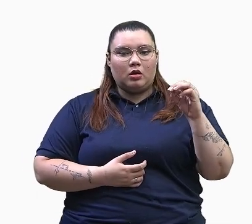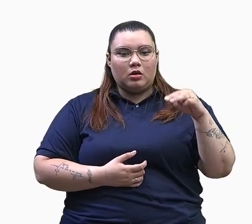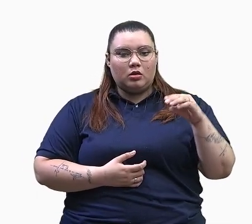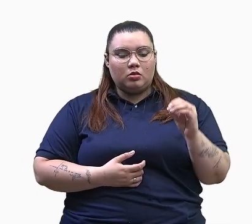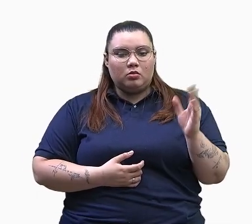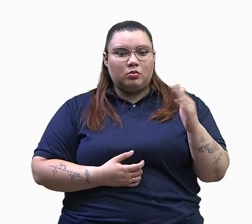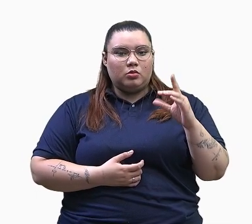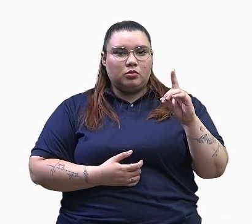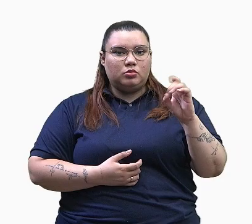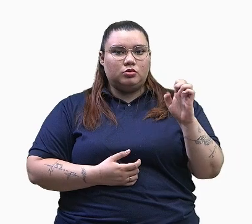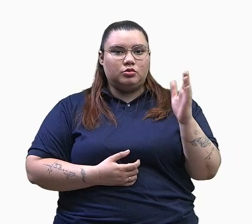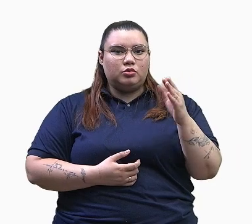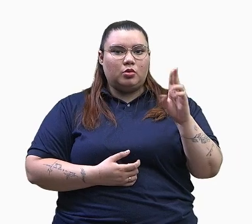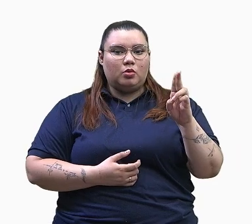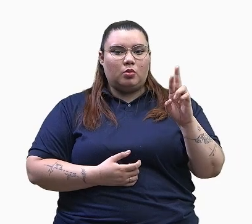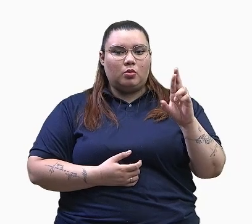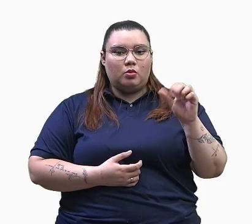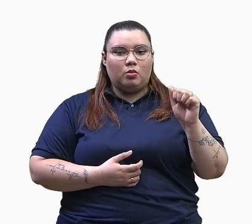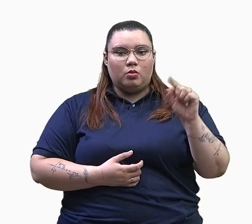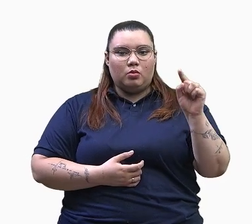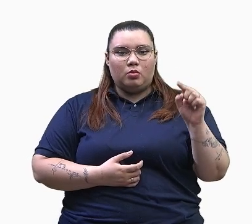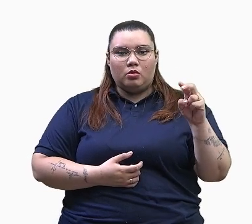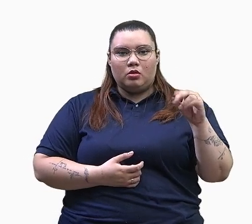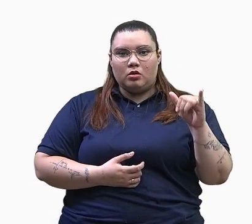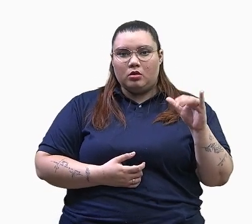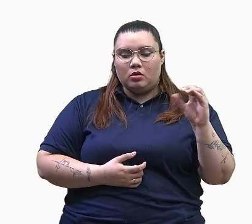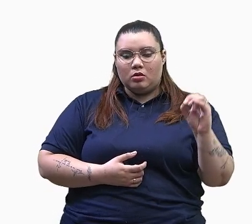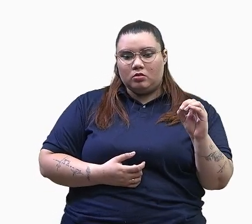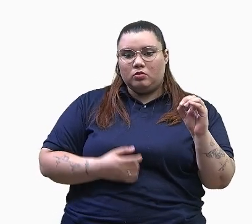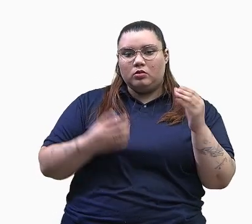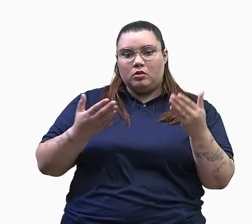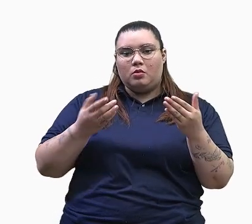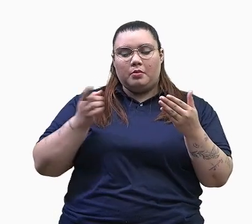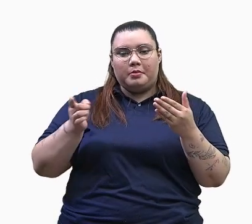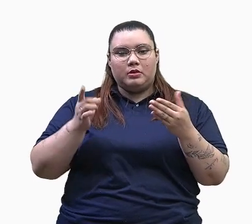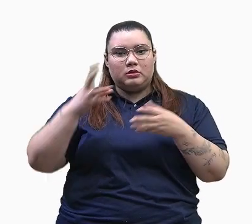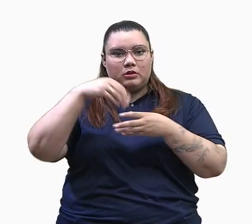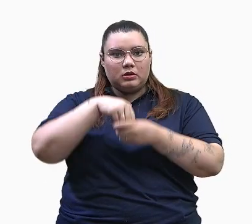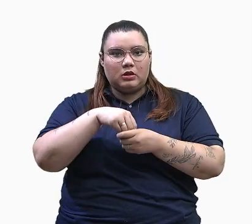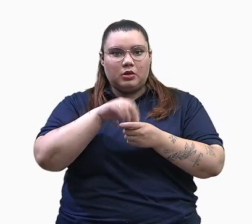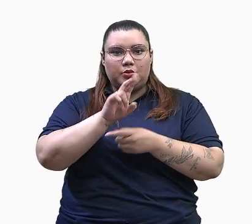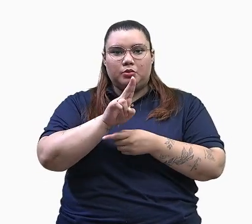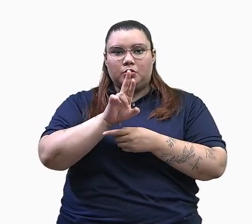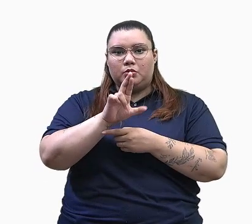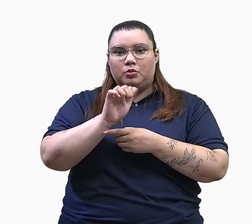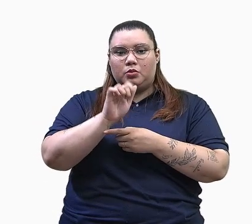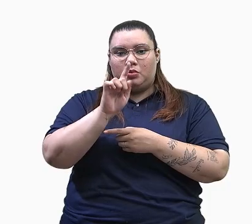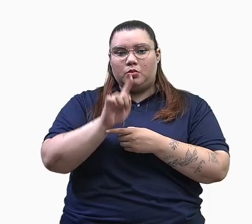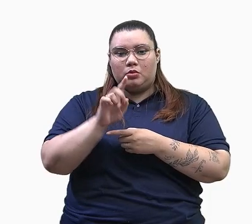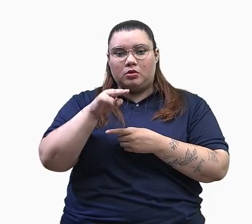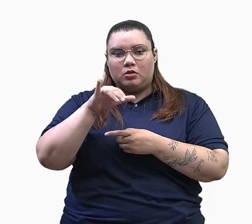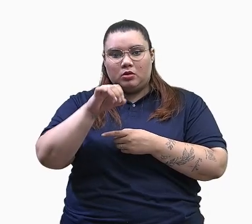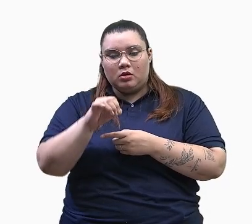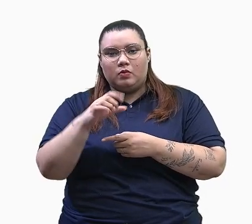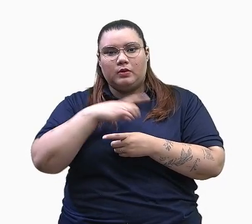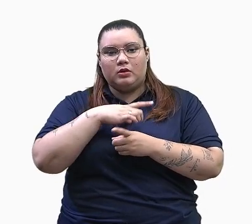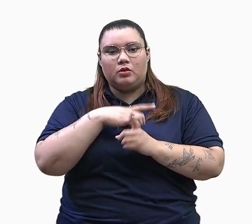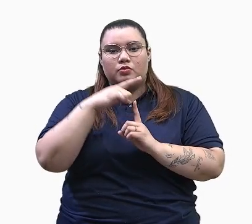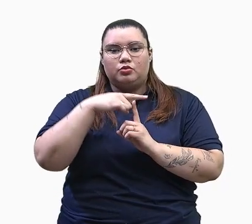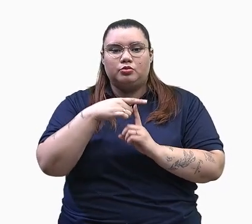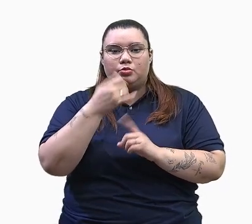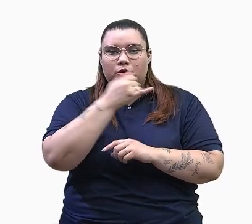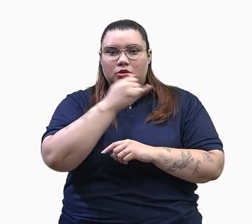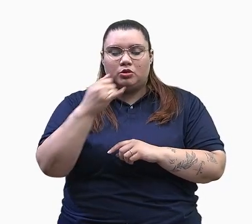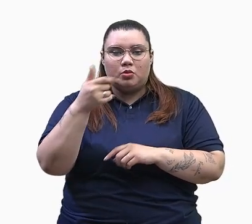do urânio, em que a gente vai ter ali essa fonte de energia não renovável. Aí eu coloquei